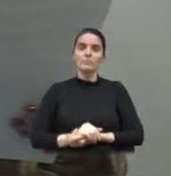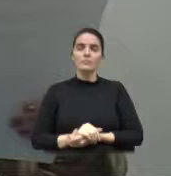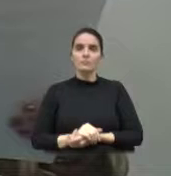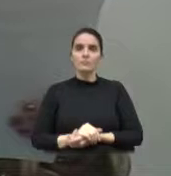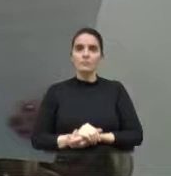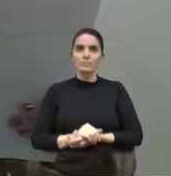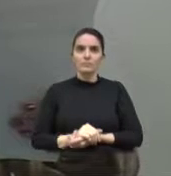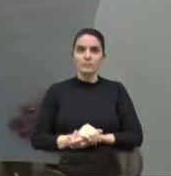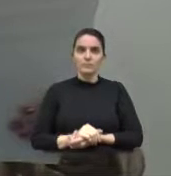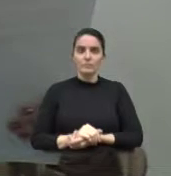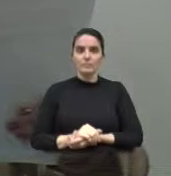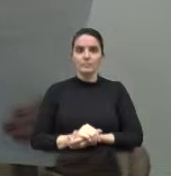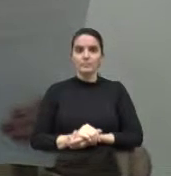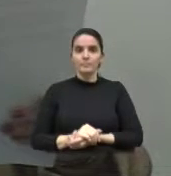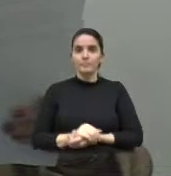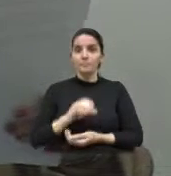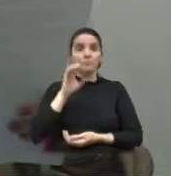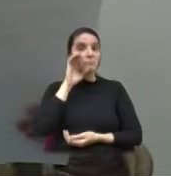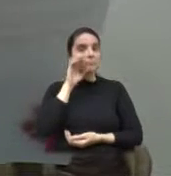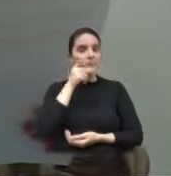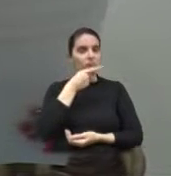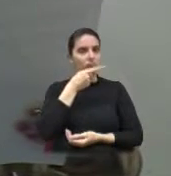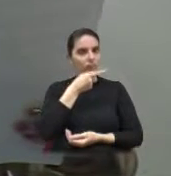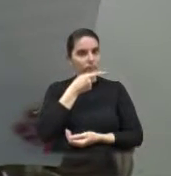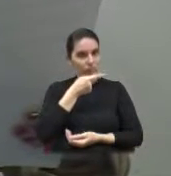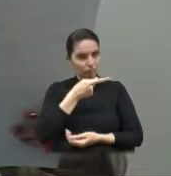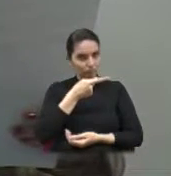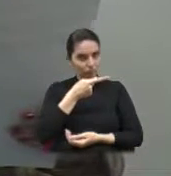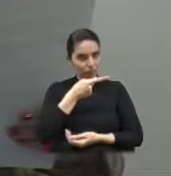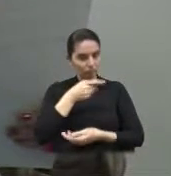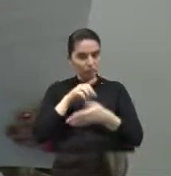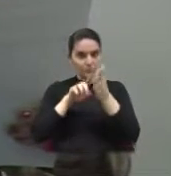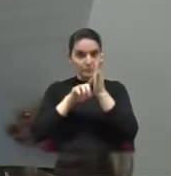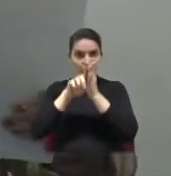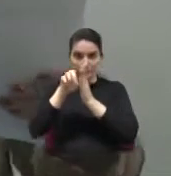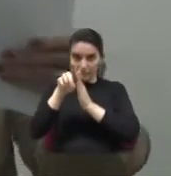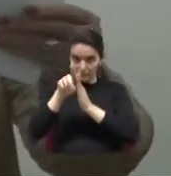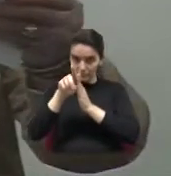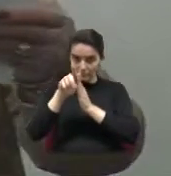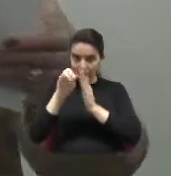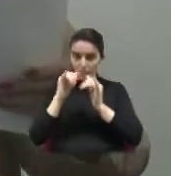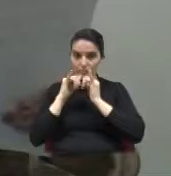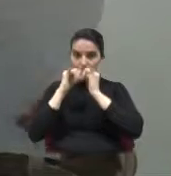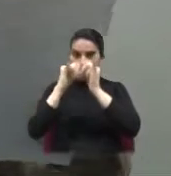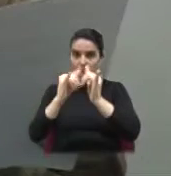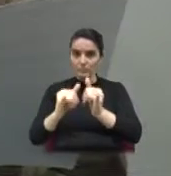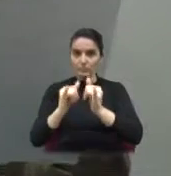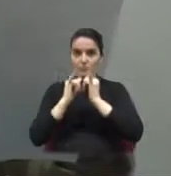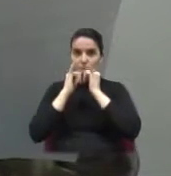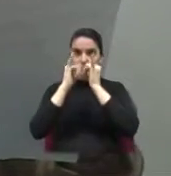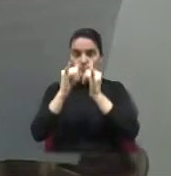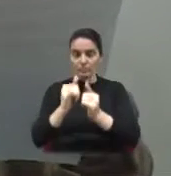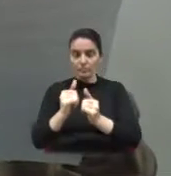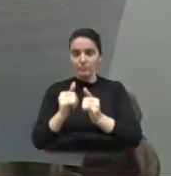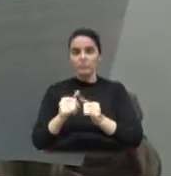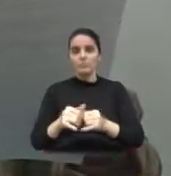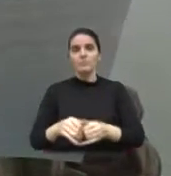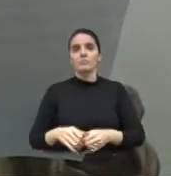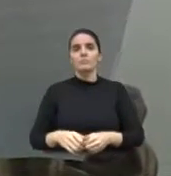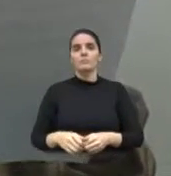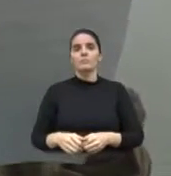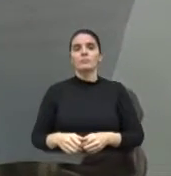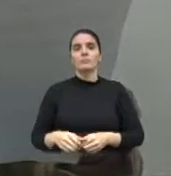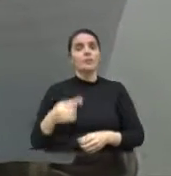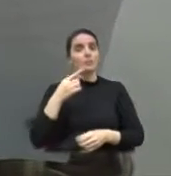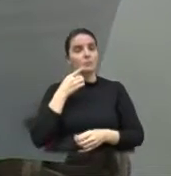3.353.511,67. Estou falando do requerimento sobre propaganda, inclusive o requerimento que o Cleiton trouxe